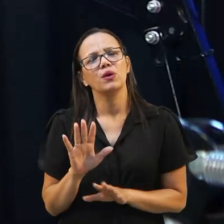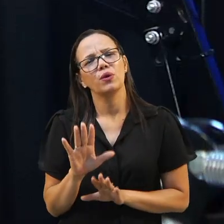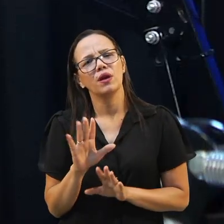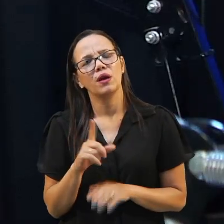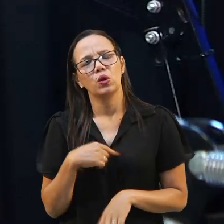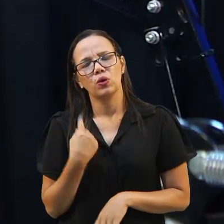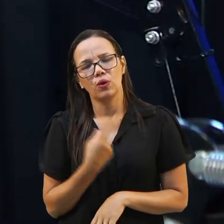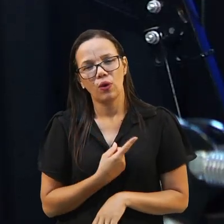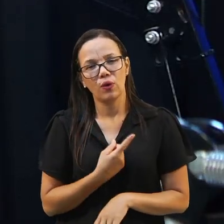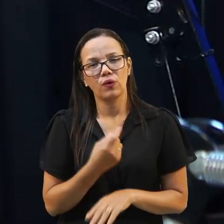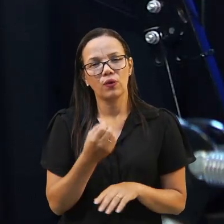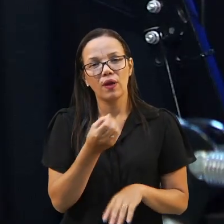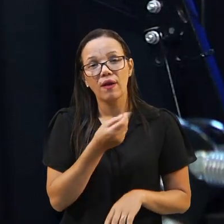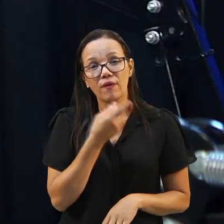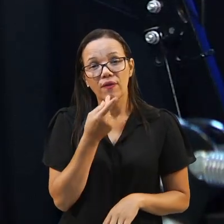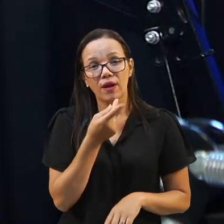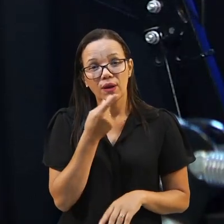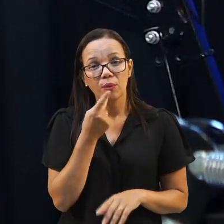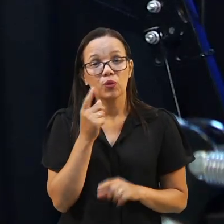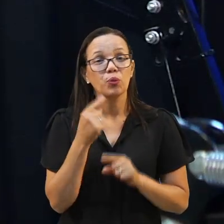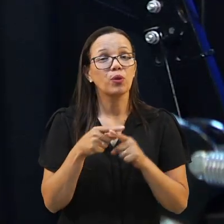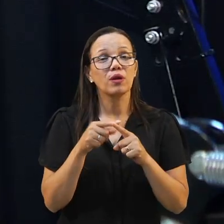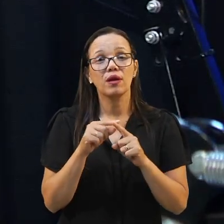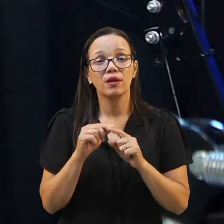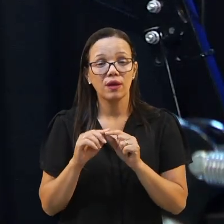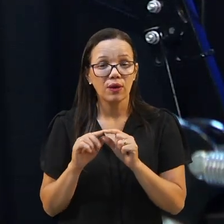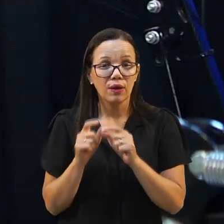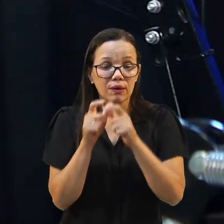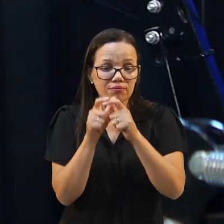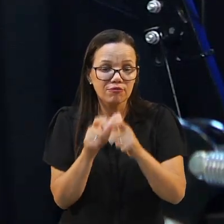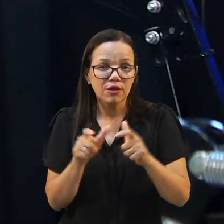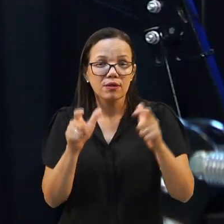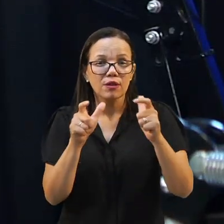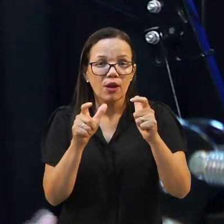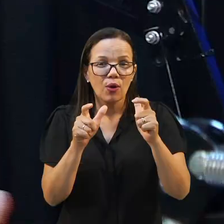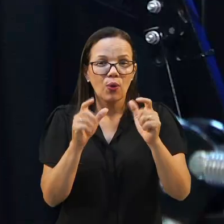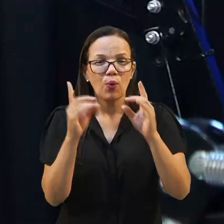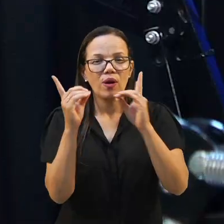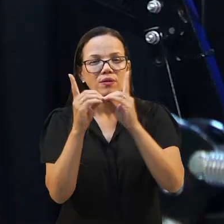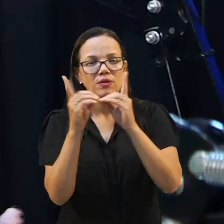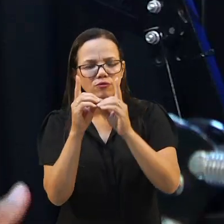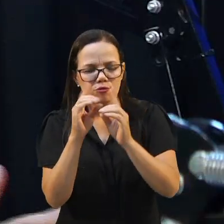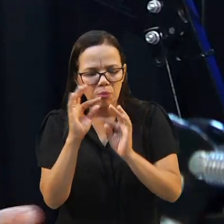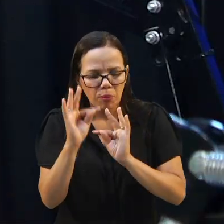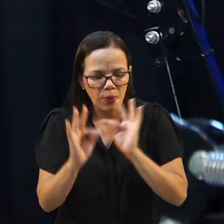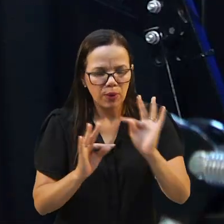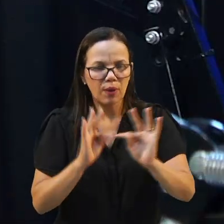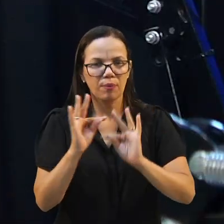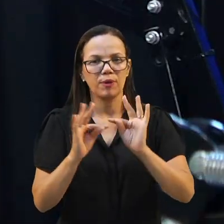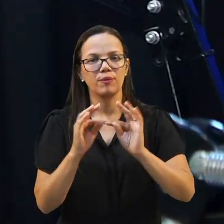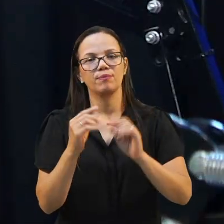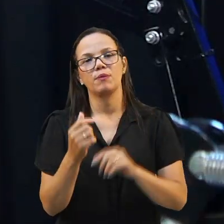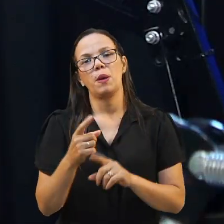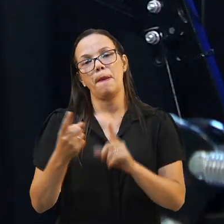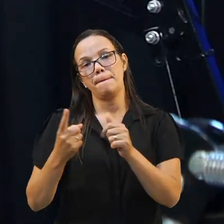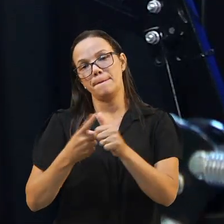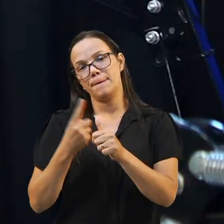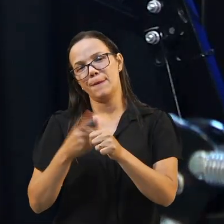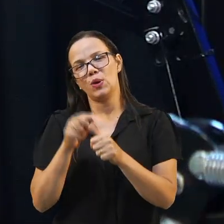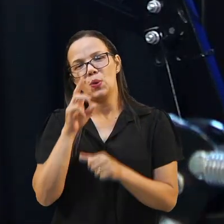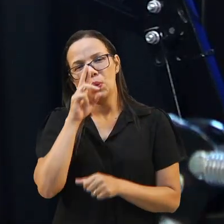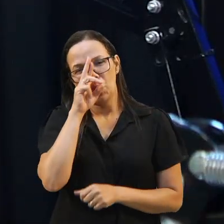sugere a razão desse crescimento? Primeiro, o ritmo de vida, né, de toda